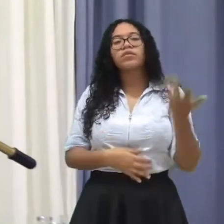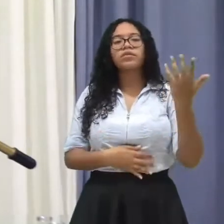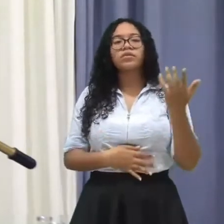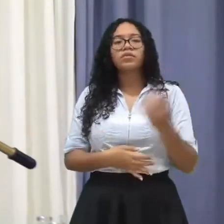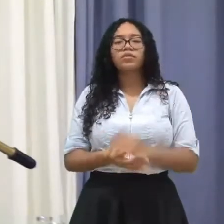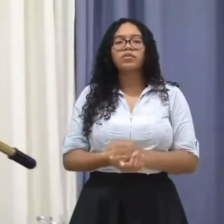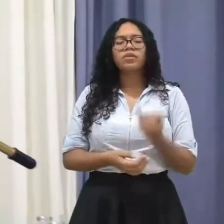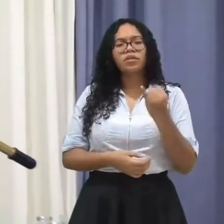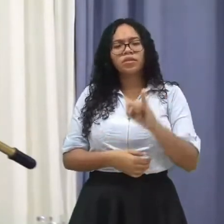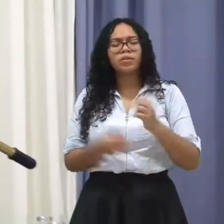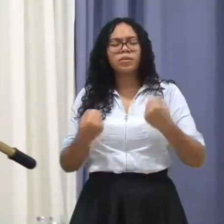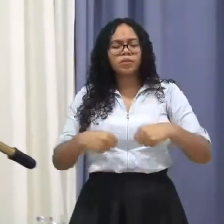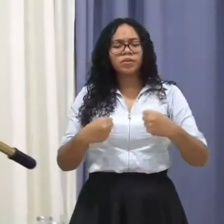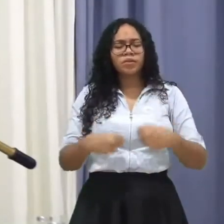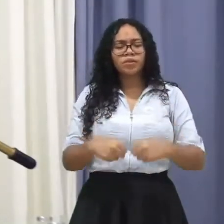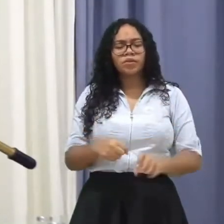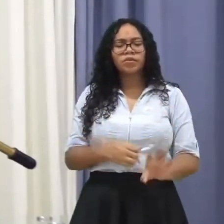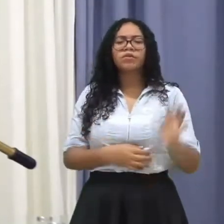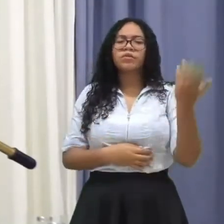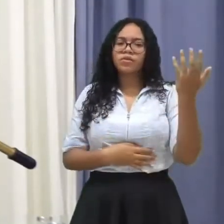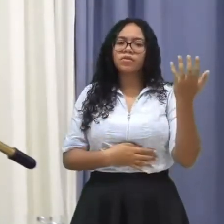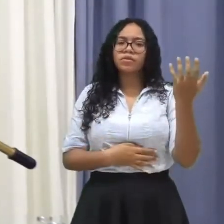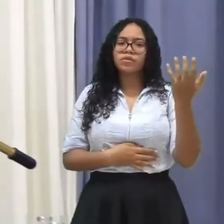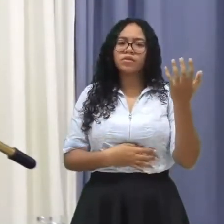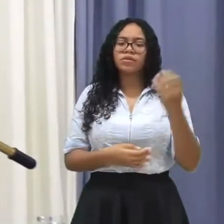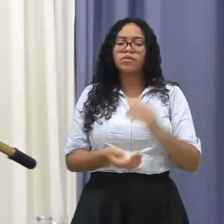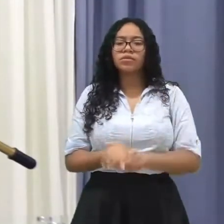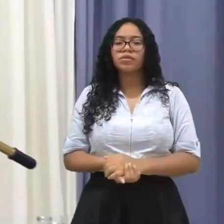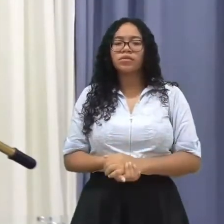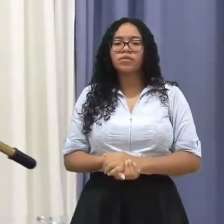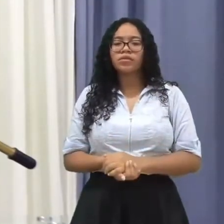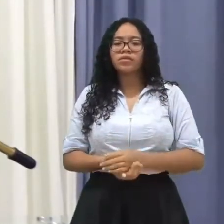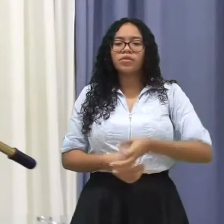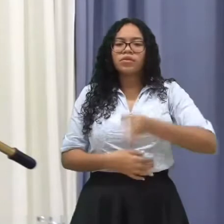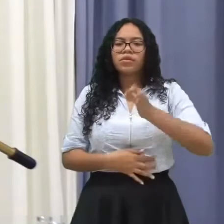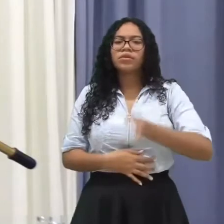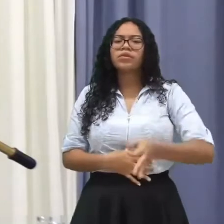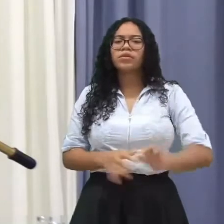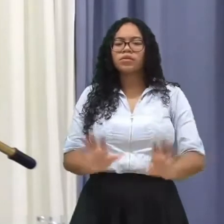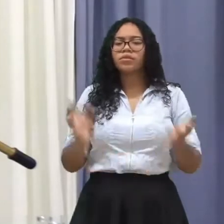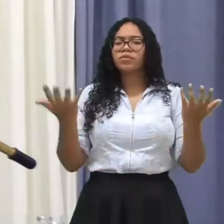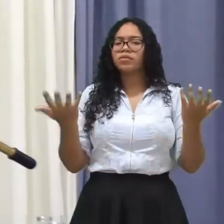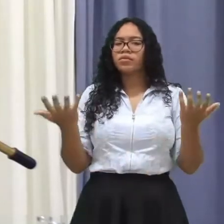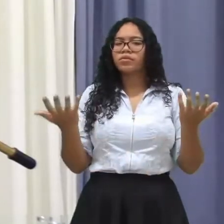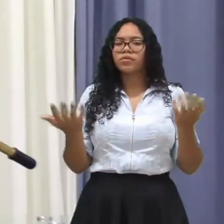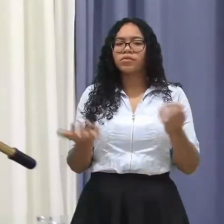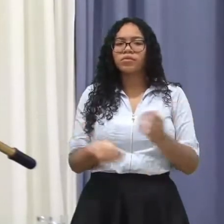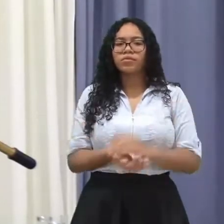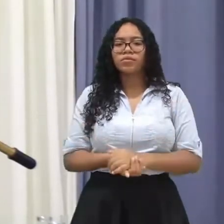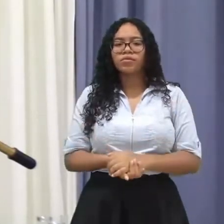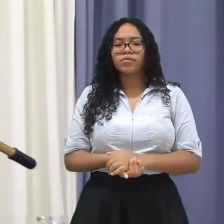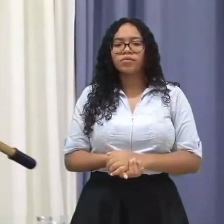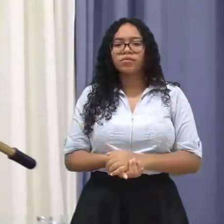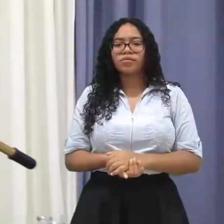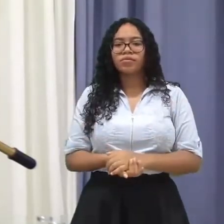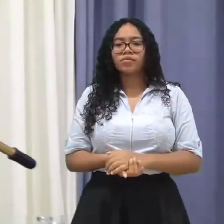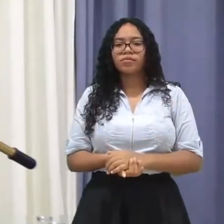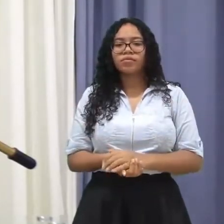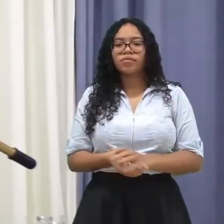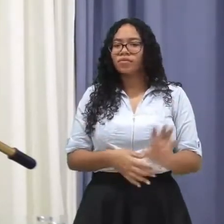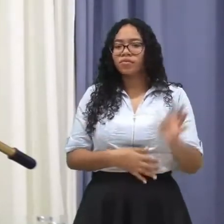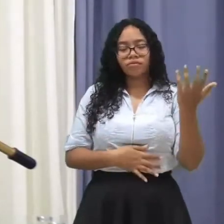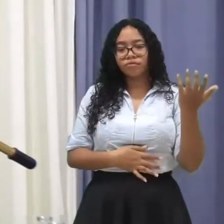precisa acontecer antes de determinado evento ocorrer, tal evento não é iminente. Em